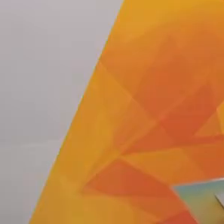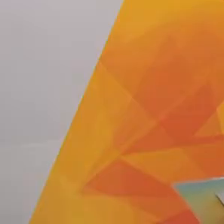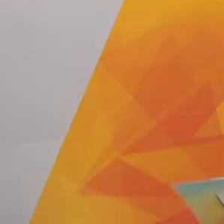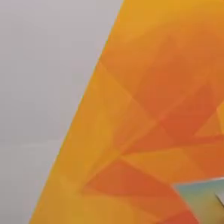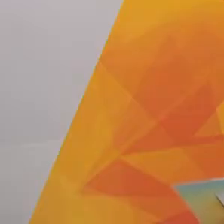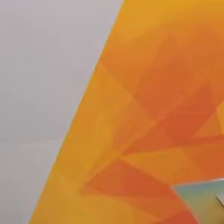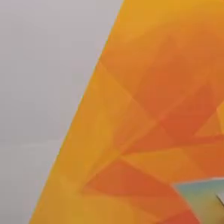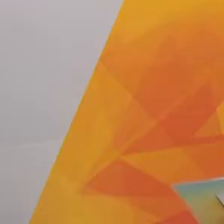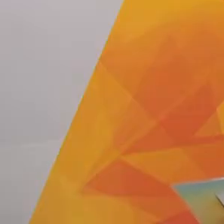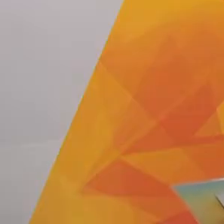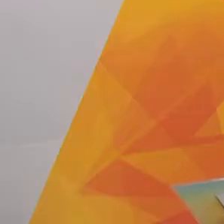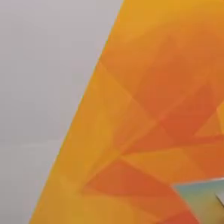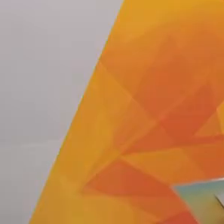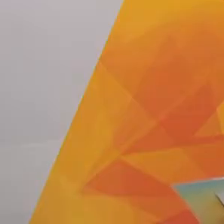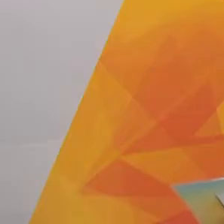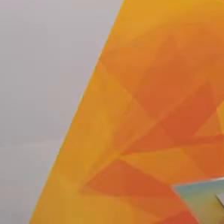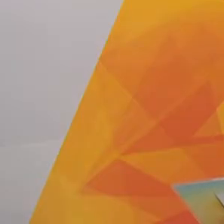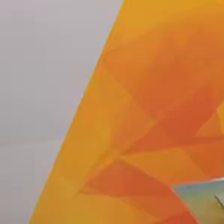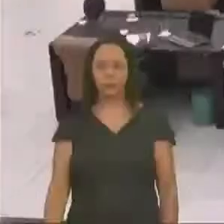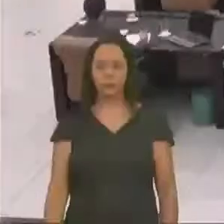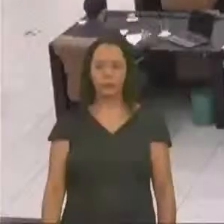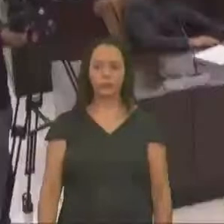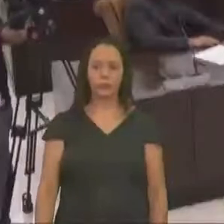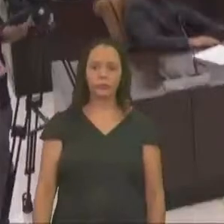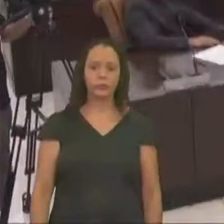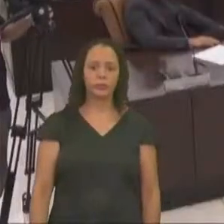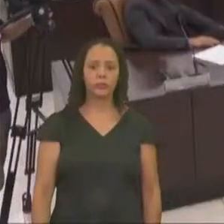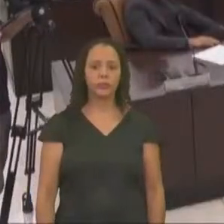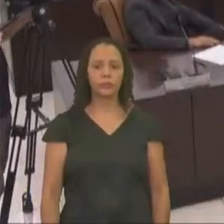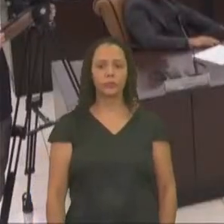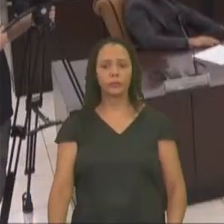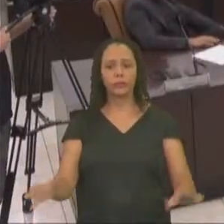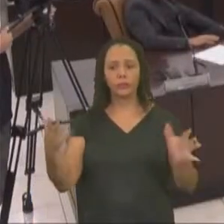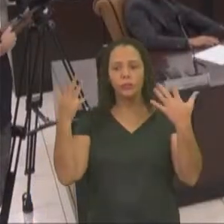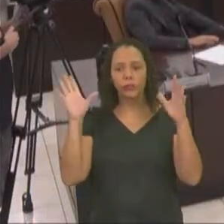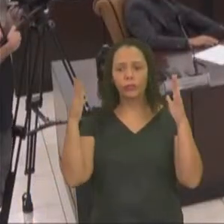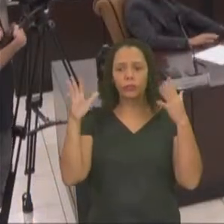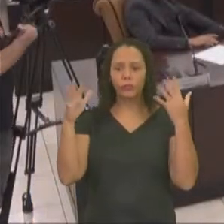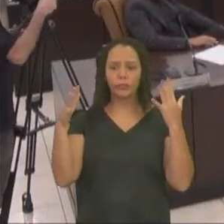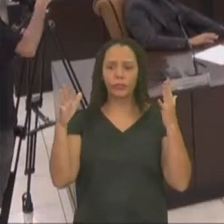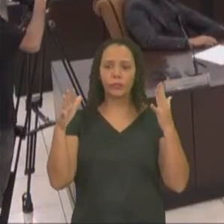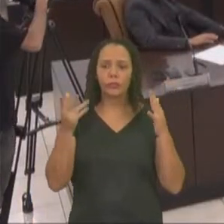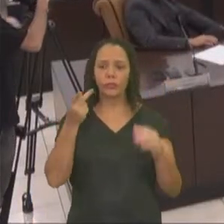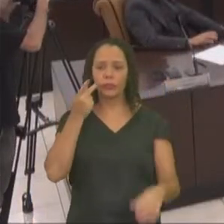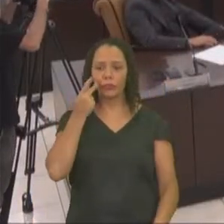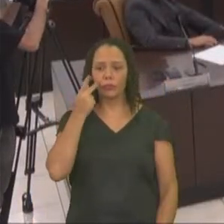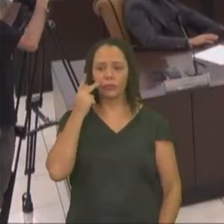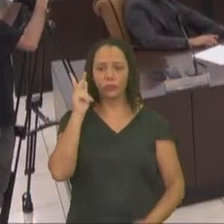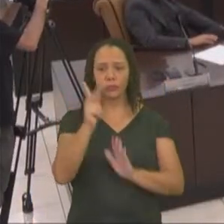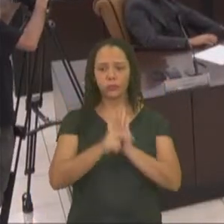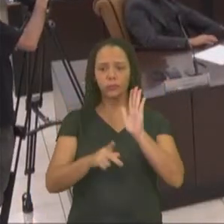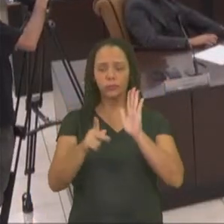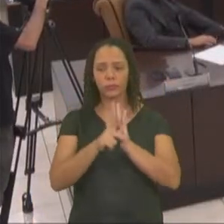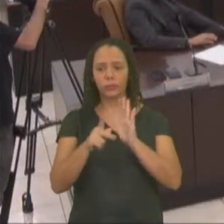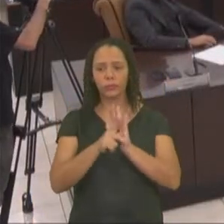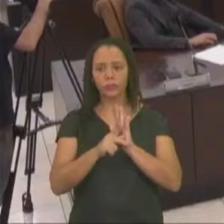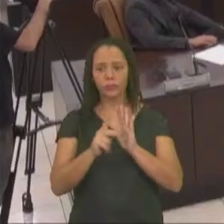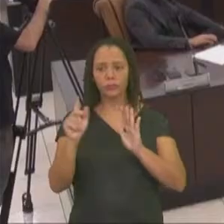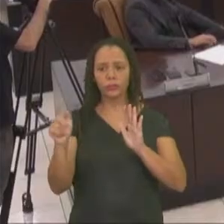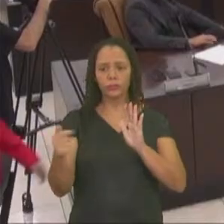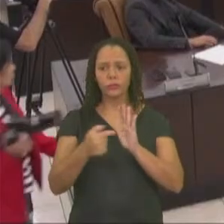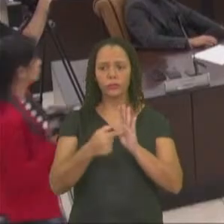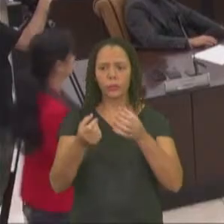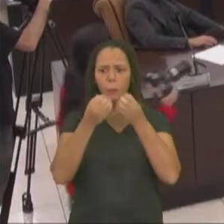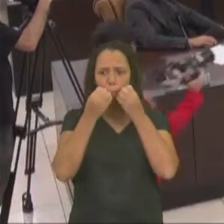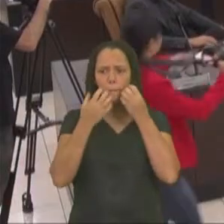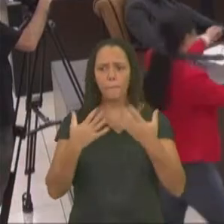tenham água potável aos usuários. Confira. Aqui o Paulinho, né, pelo projeto. Esse projeto aí vai